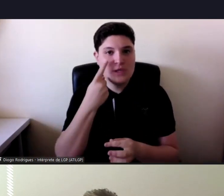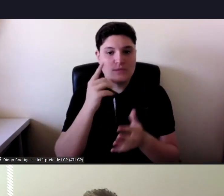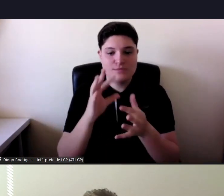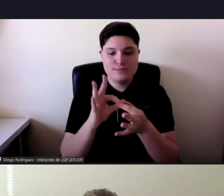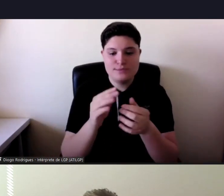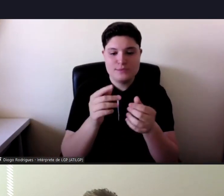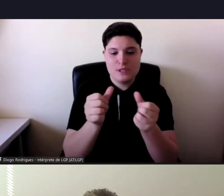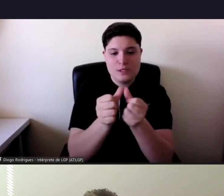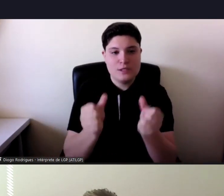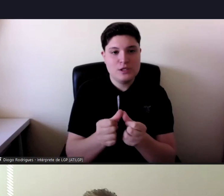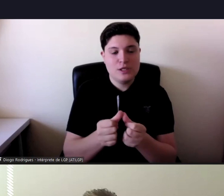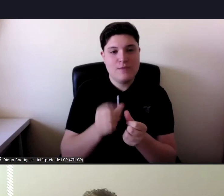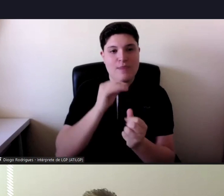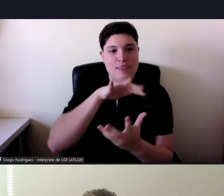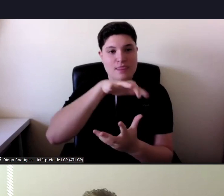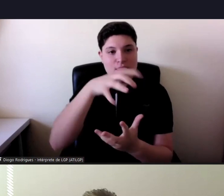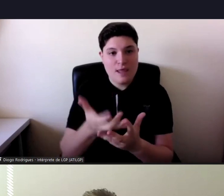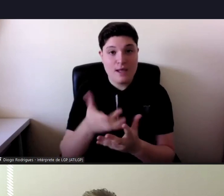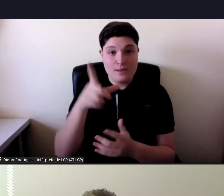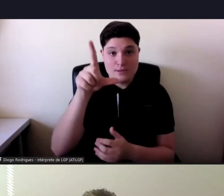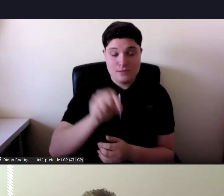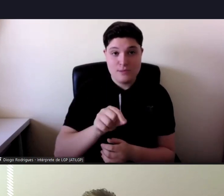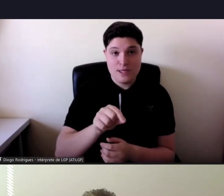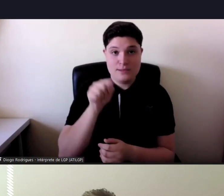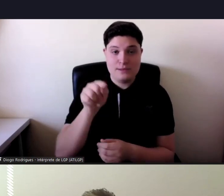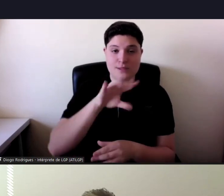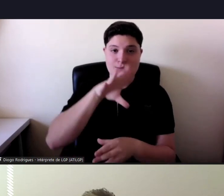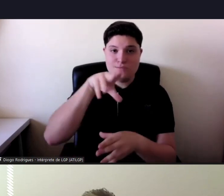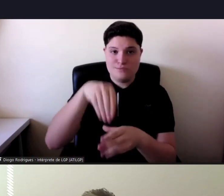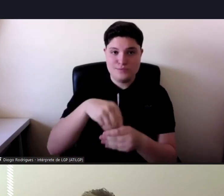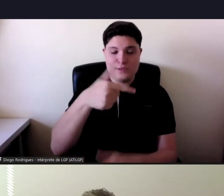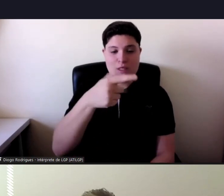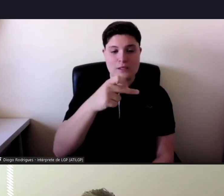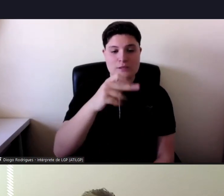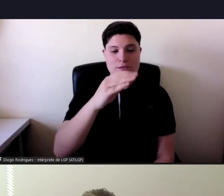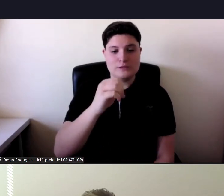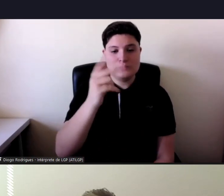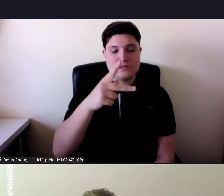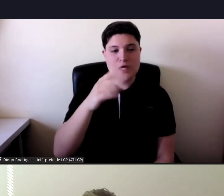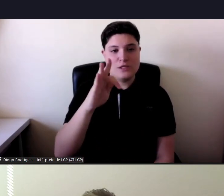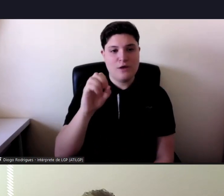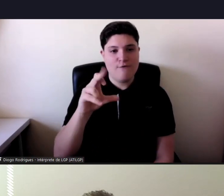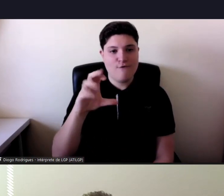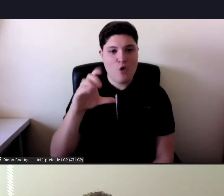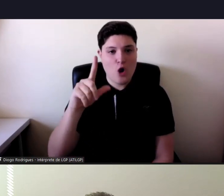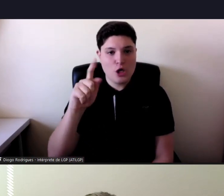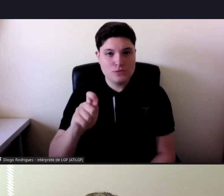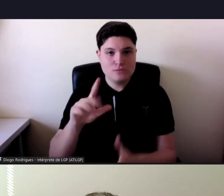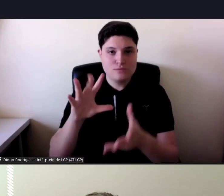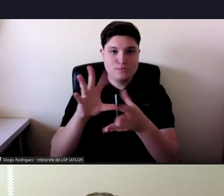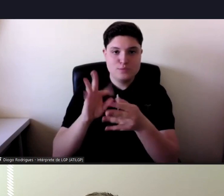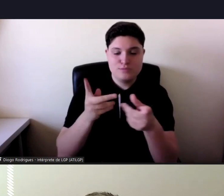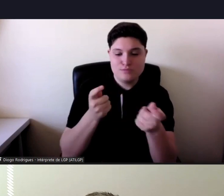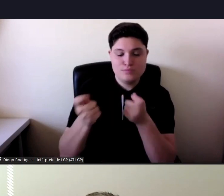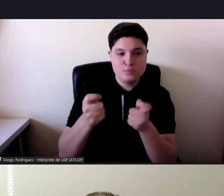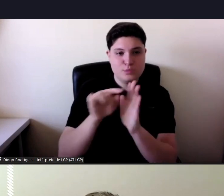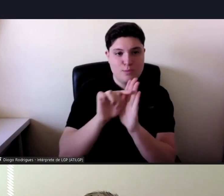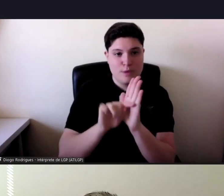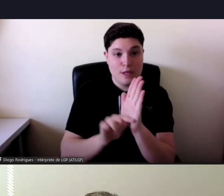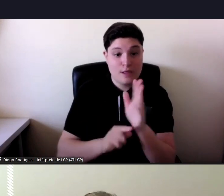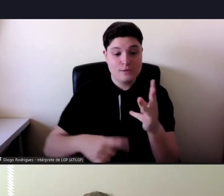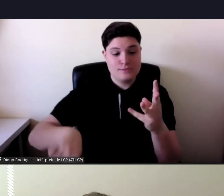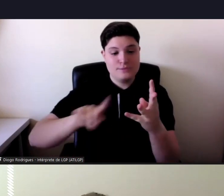terrestre. É membro da Task Force on Earth System Law do Earth System Governments, membro do